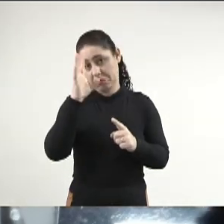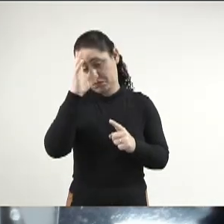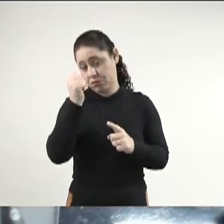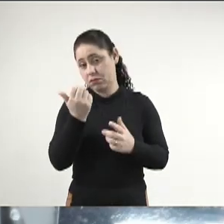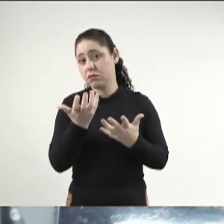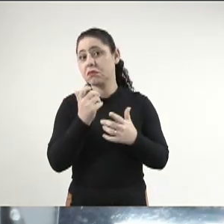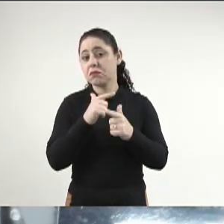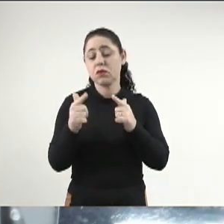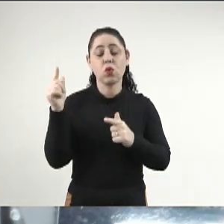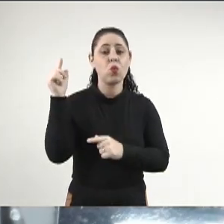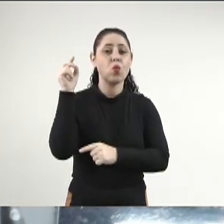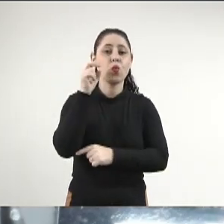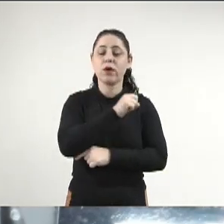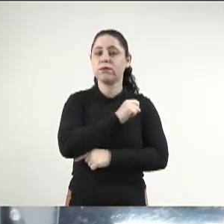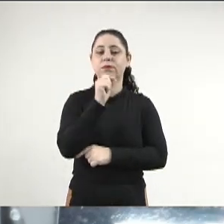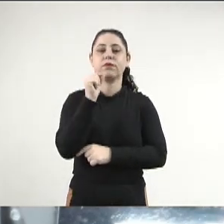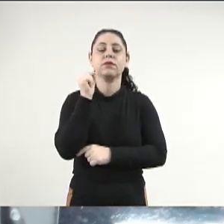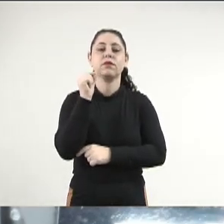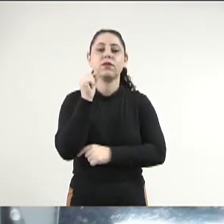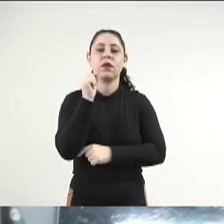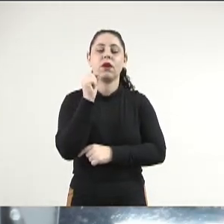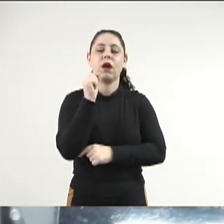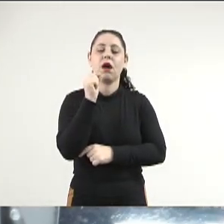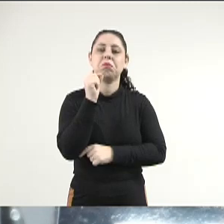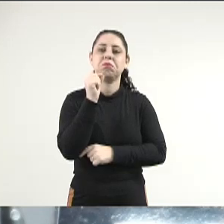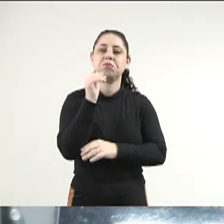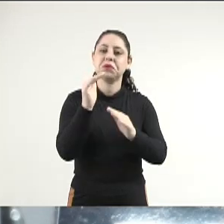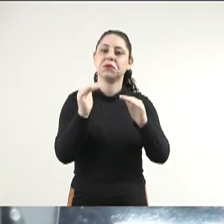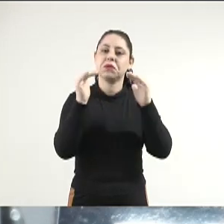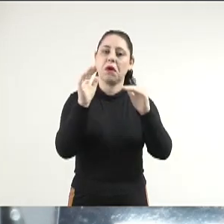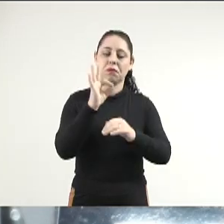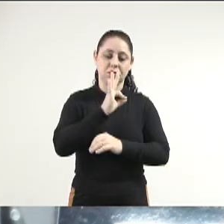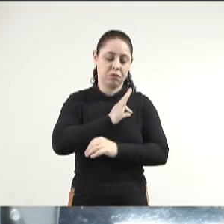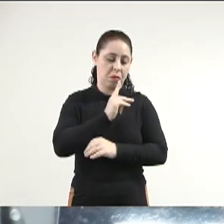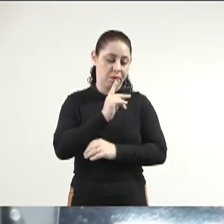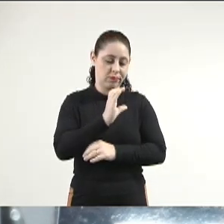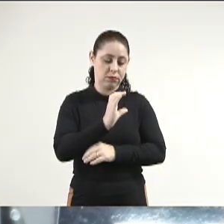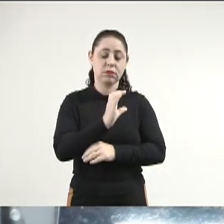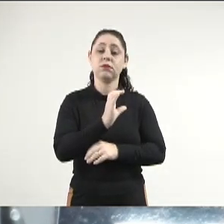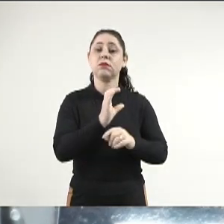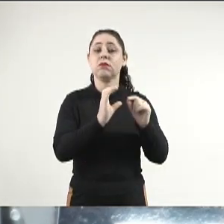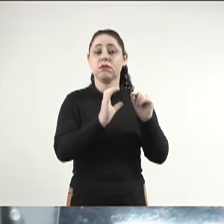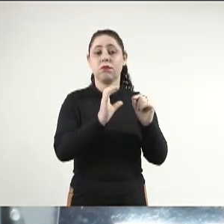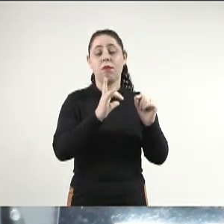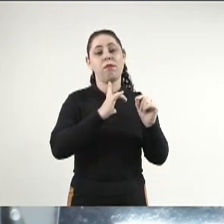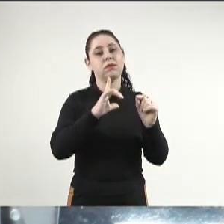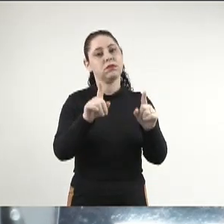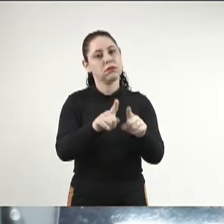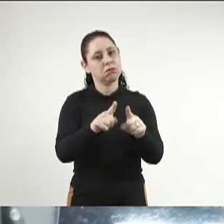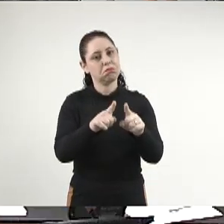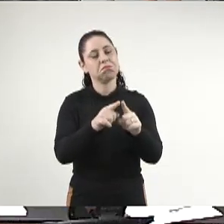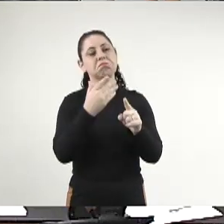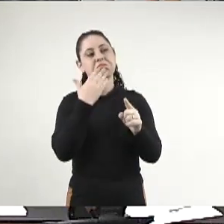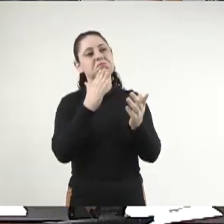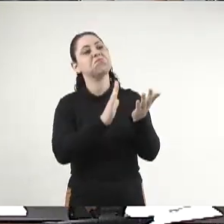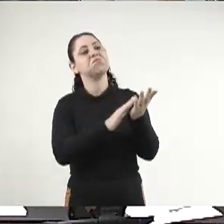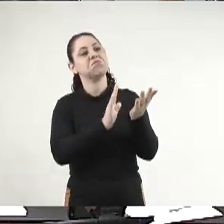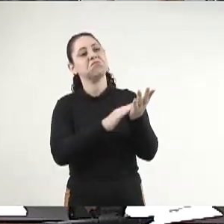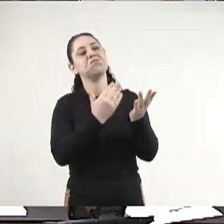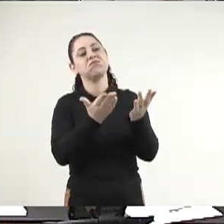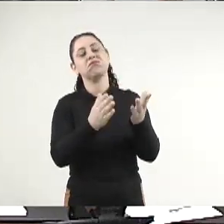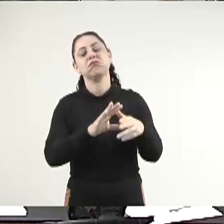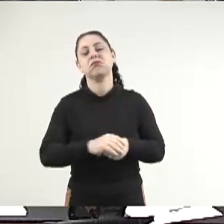de forma urgente pelas autoridades públicas, no caso aí a Polícia Civil, a quem também rendo as minhas